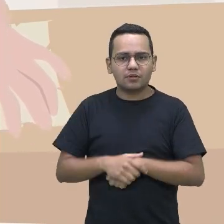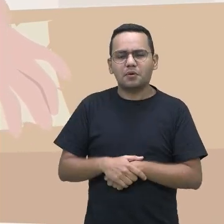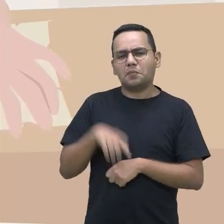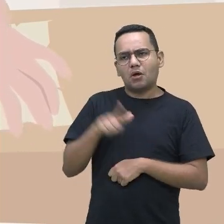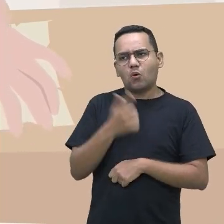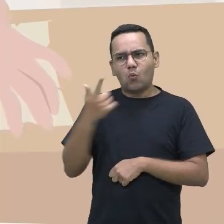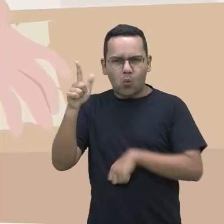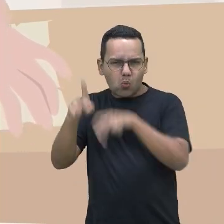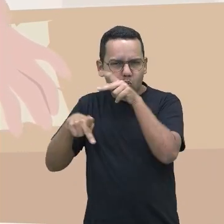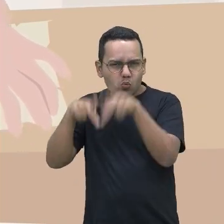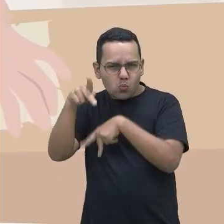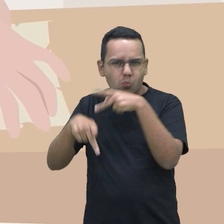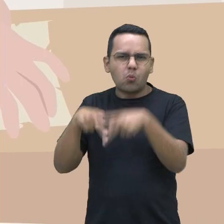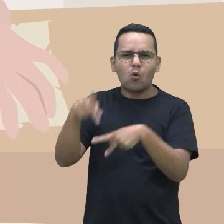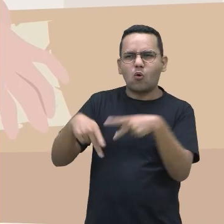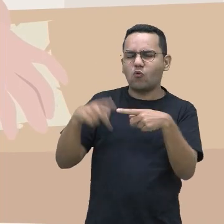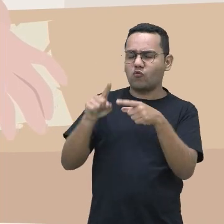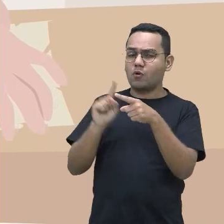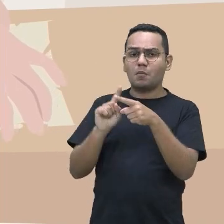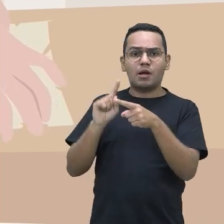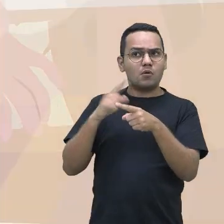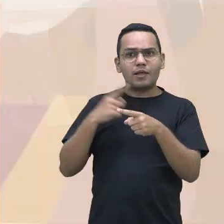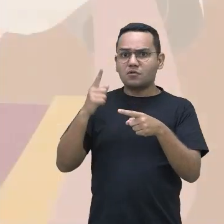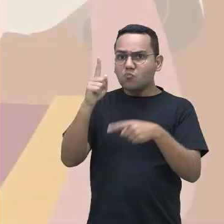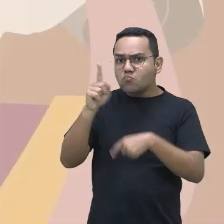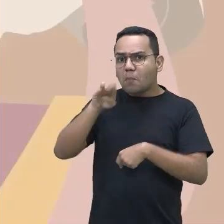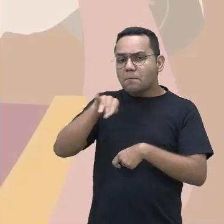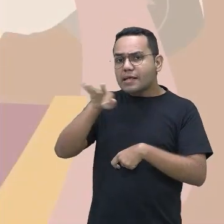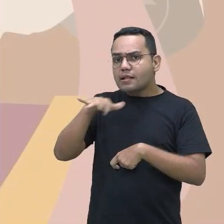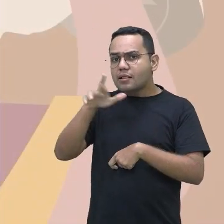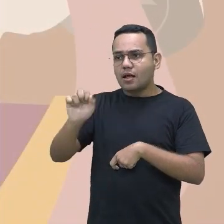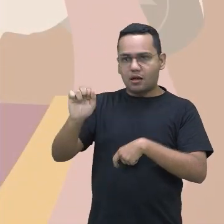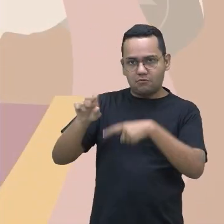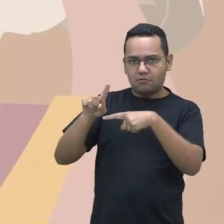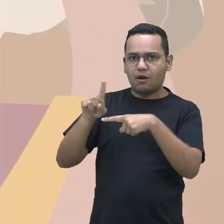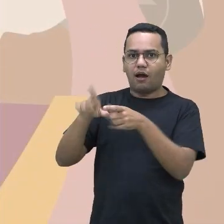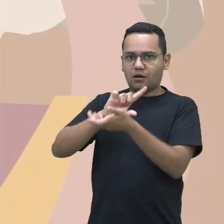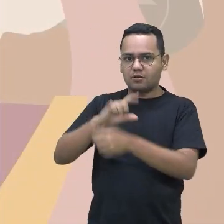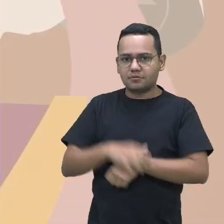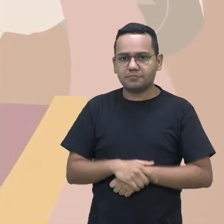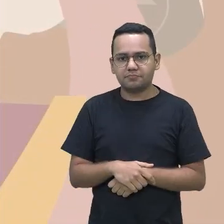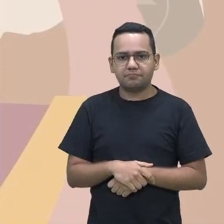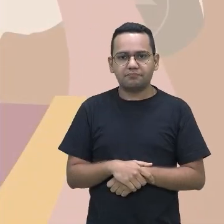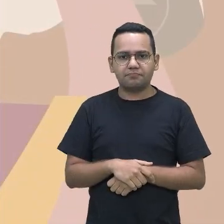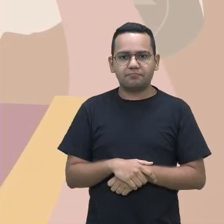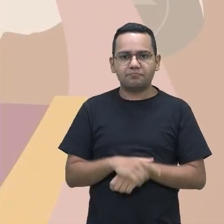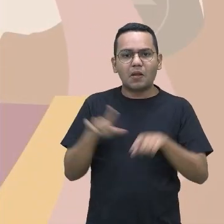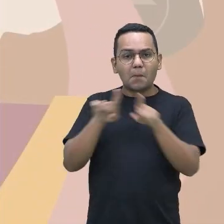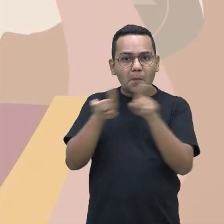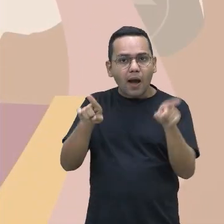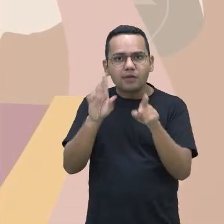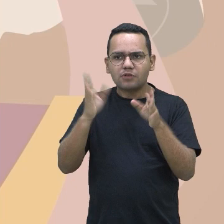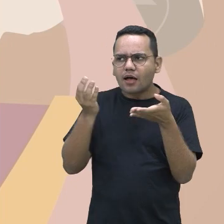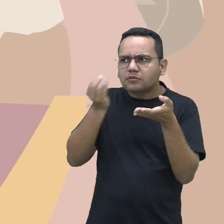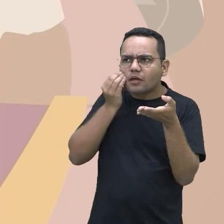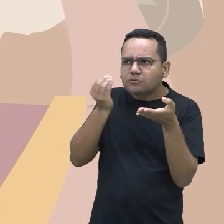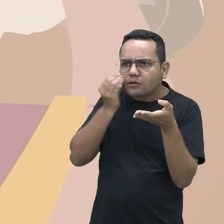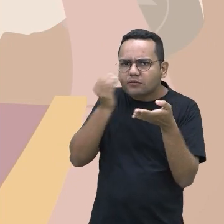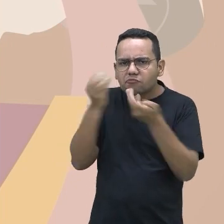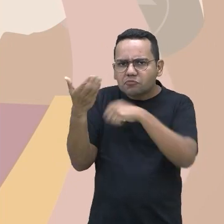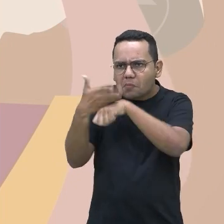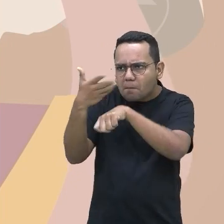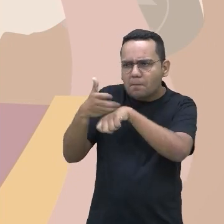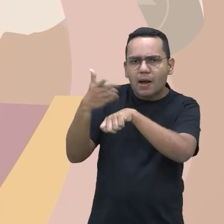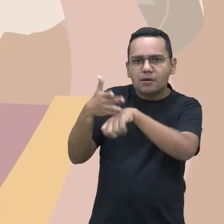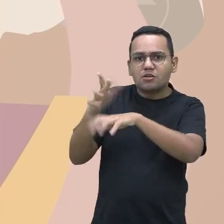babilônios mais de 1 milênio antes. Acredita-se, porém, que a primeira demonstração geral desse teorema possa ter